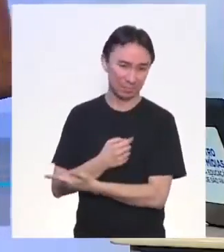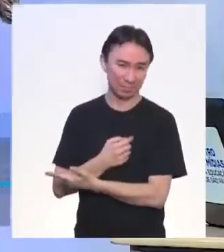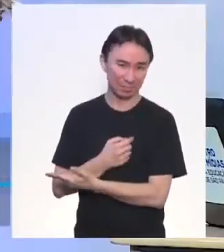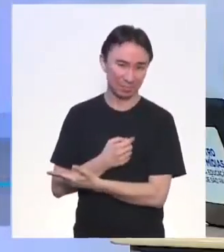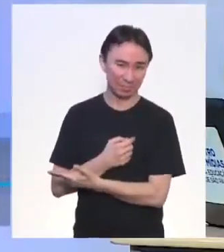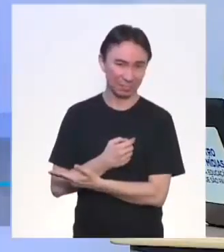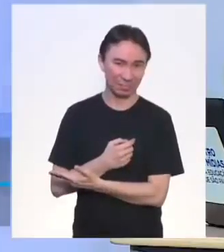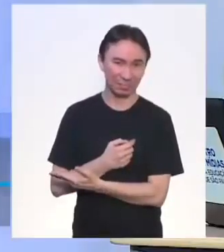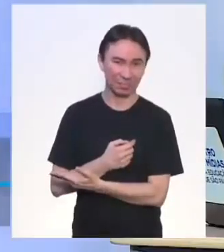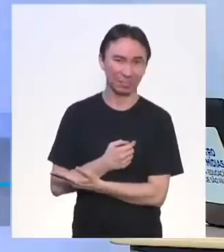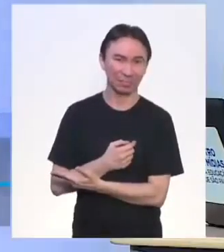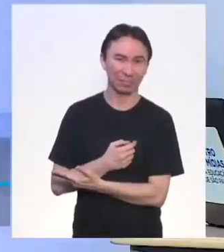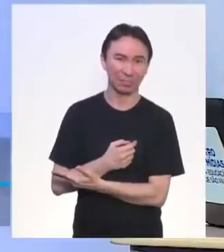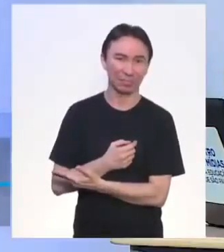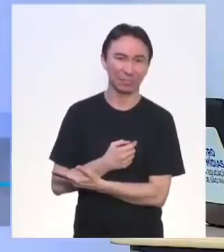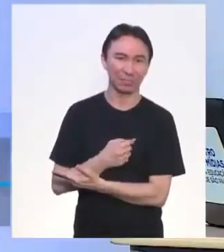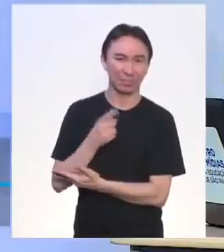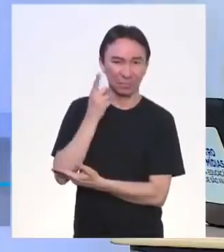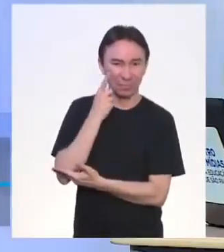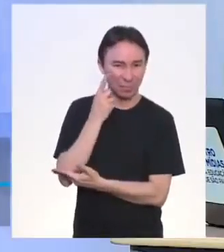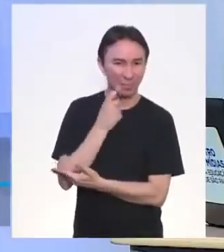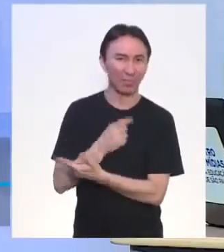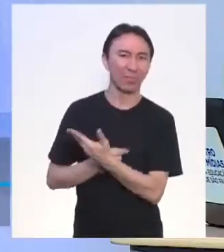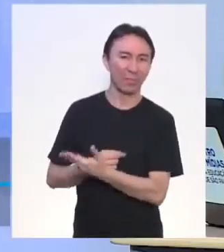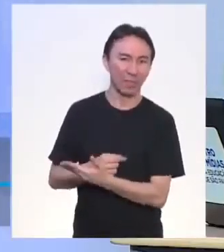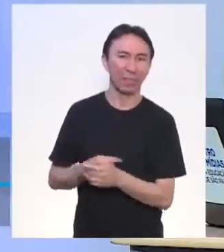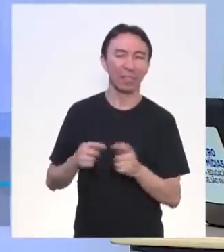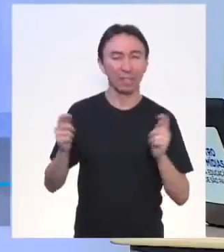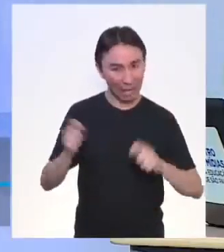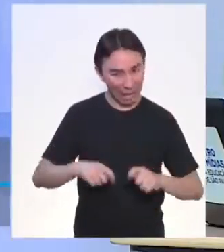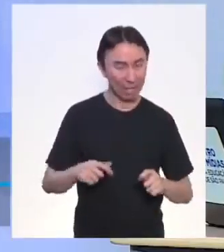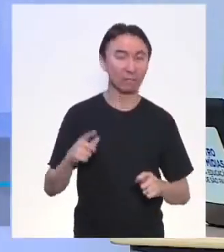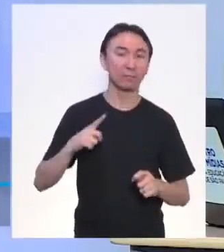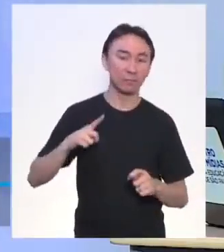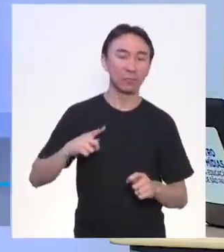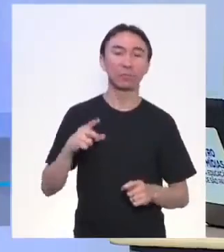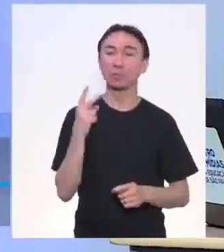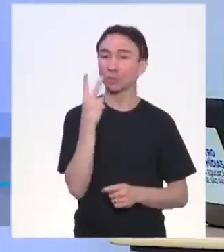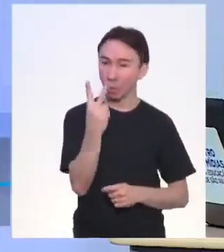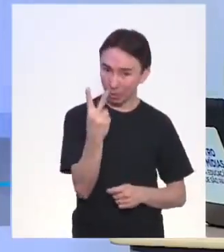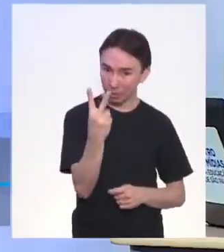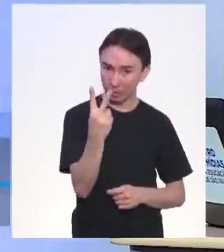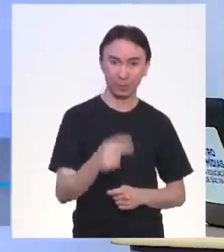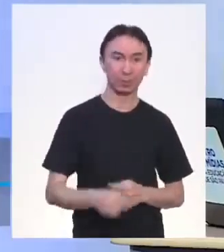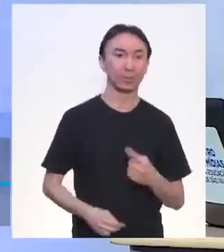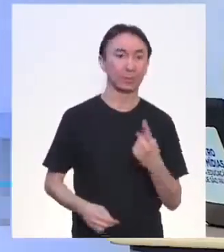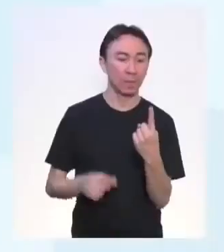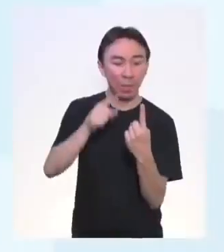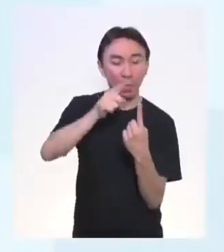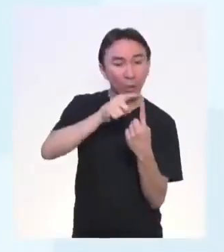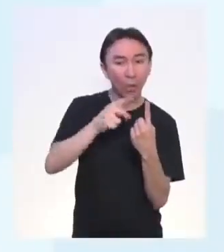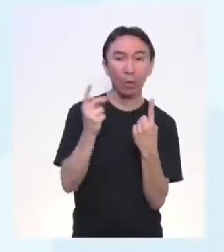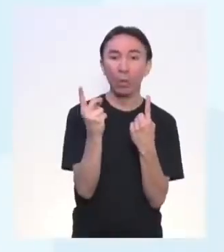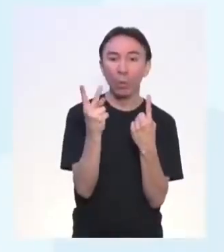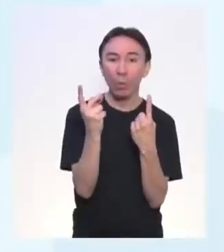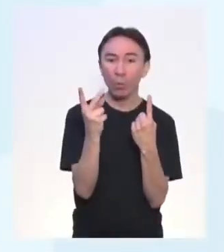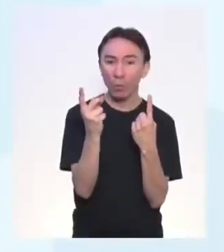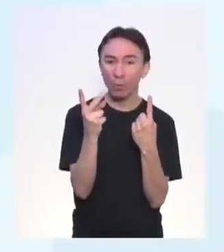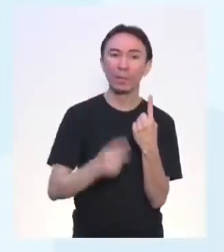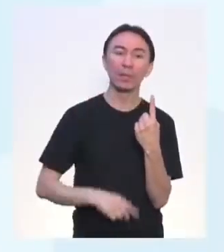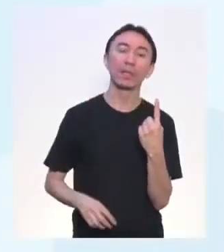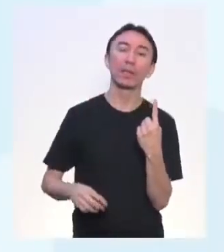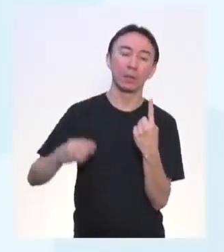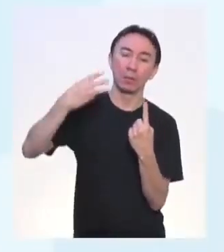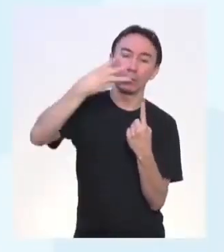isso aí. Aqui na nossa tabela, a gente consegue identificar 2, tá? Que é o 12, que aparece tanto na linha do 3, do 4, quanto